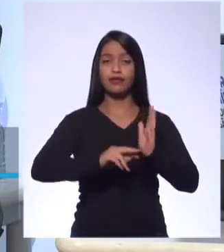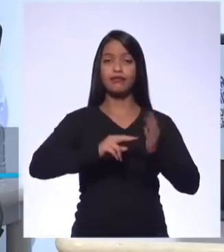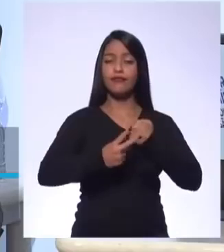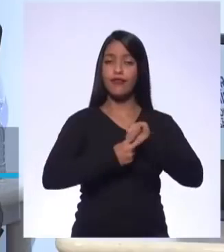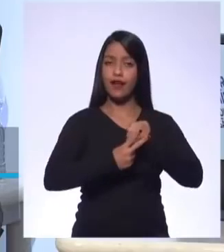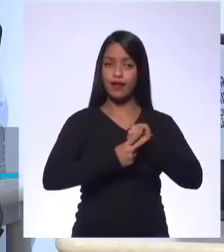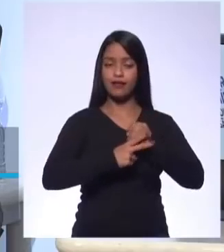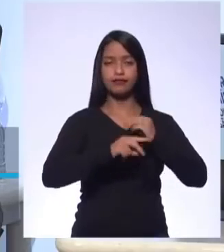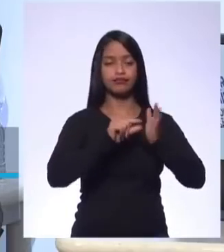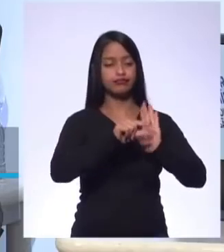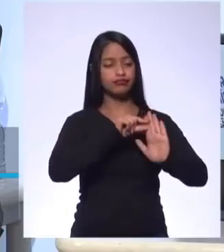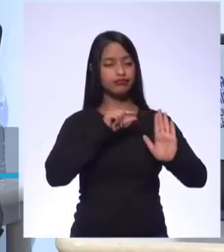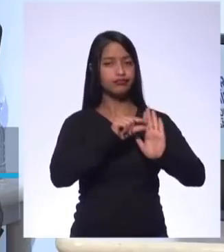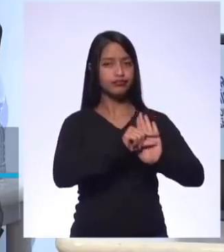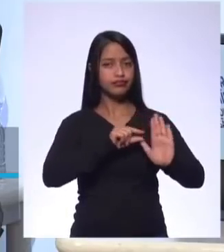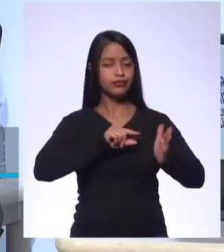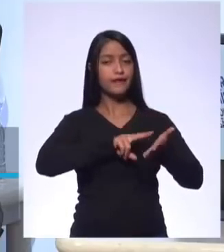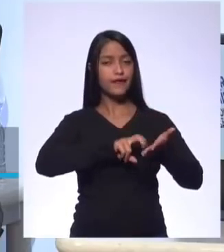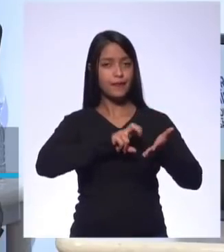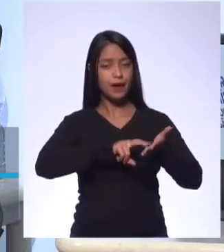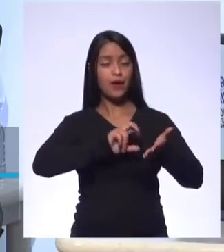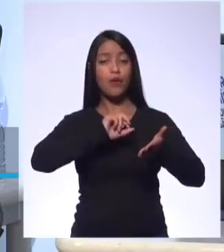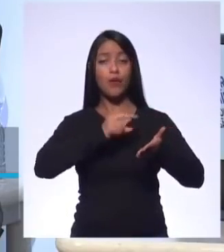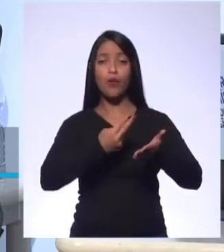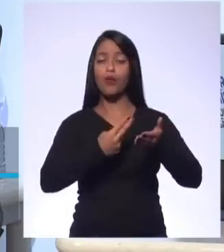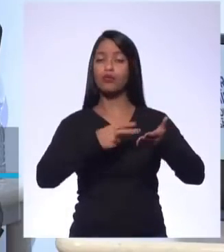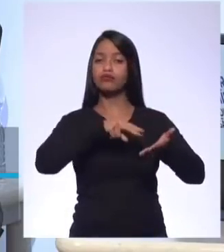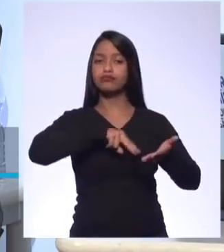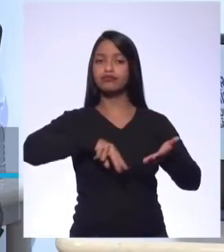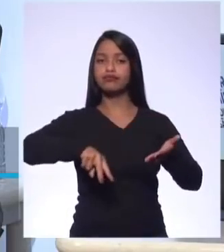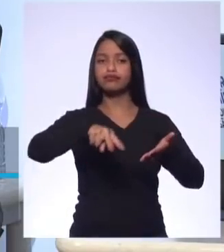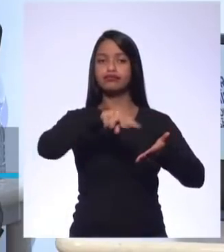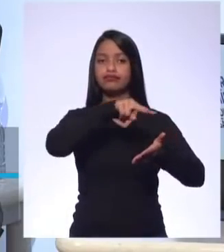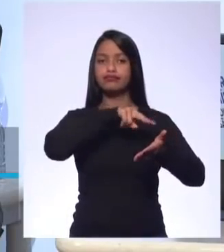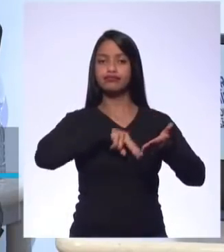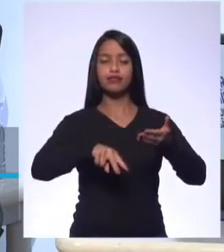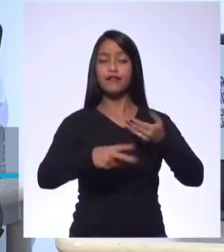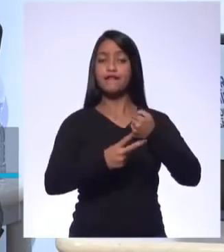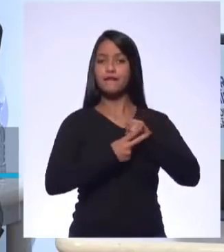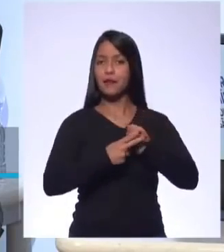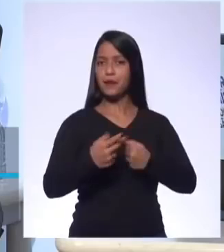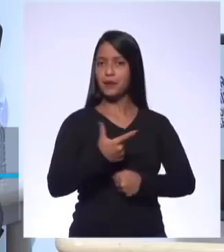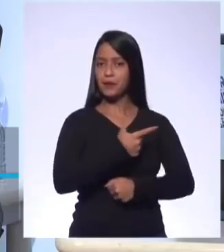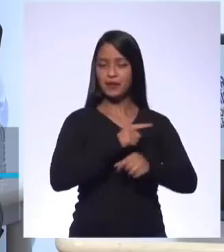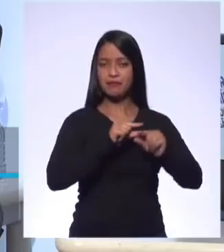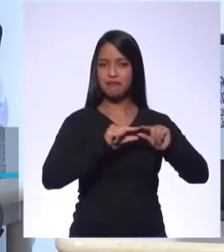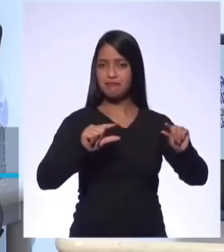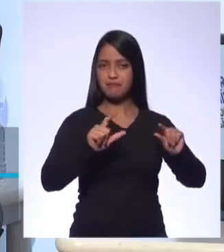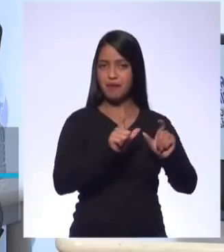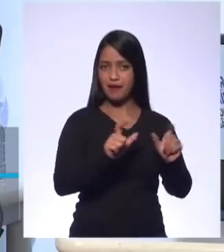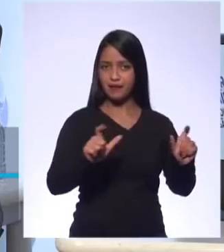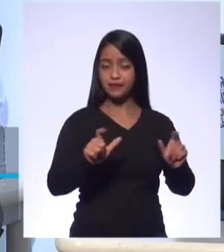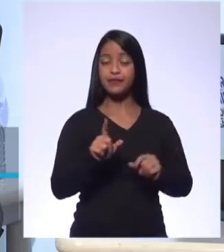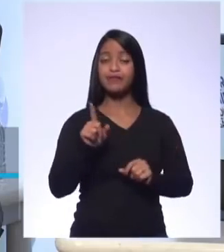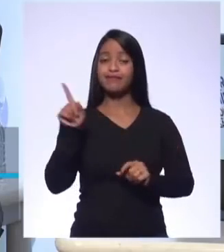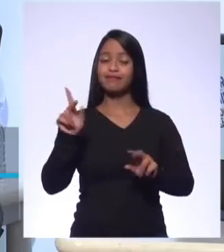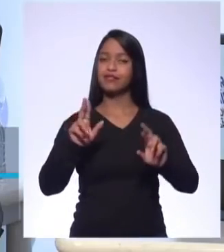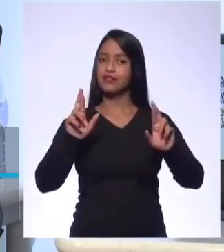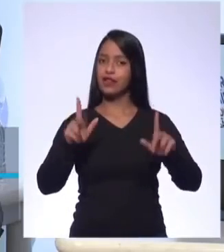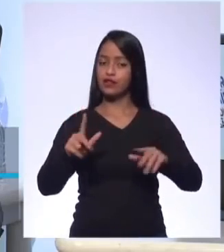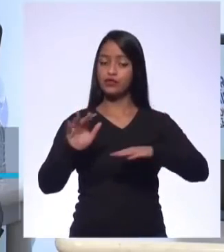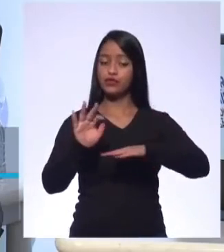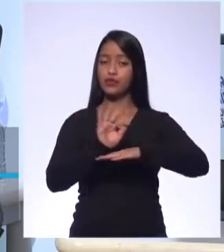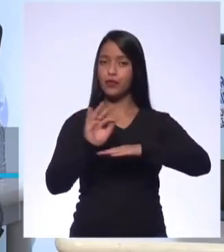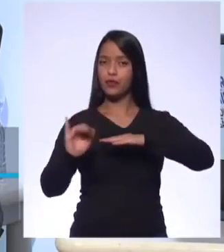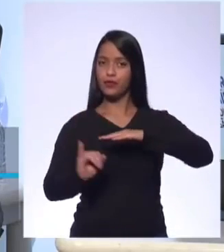Aqui é formal ou informal. A gente tem que lembrar disso também. Confunde um pouquinho, mas temos que lembrar. Então, temos as duas linguagens aí